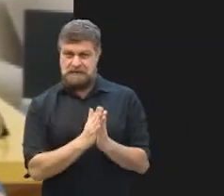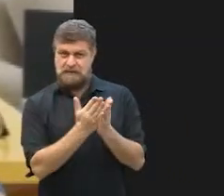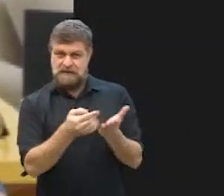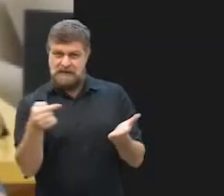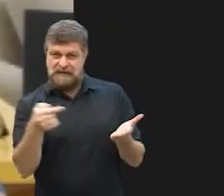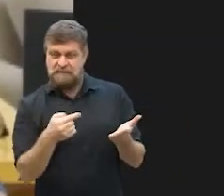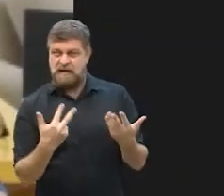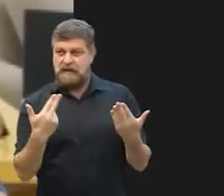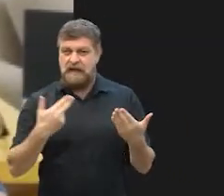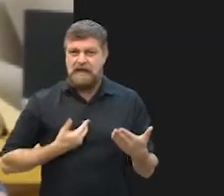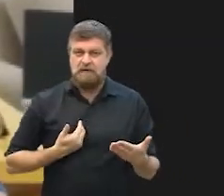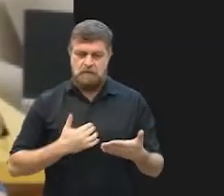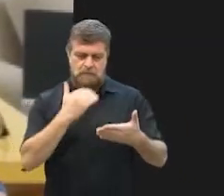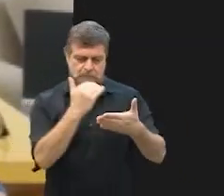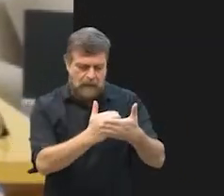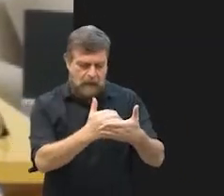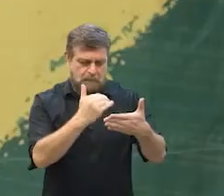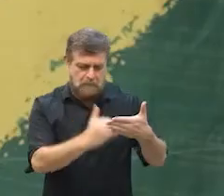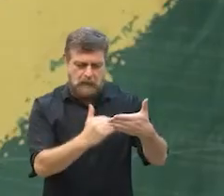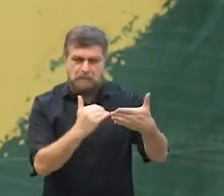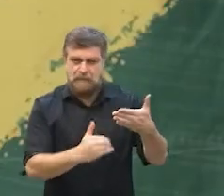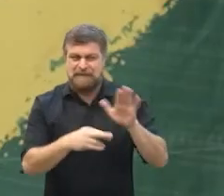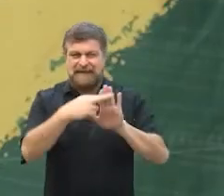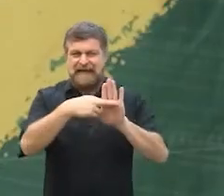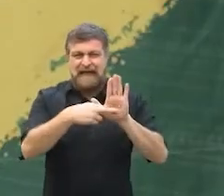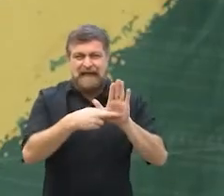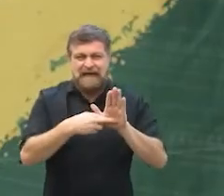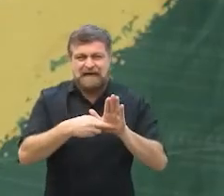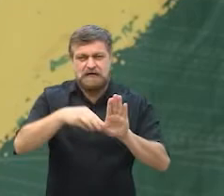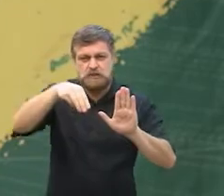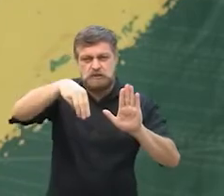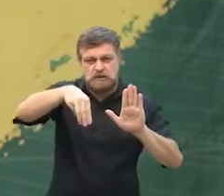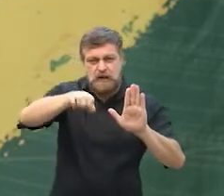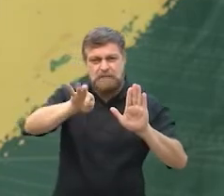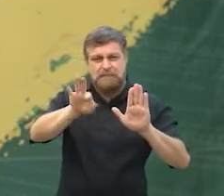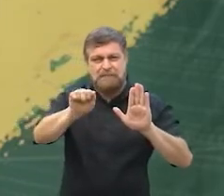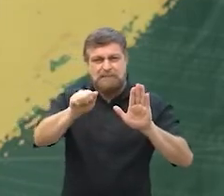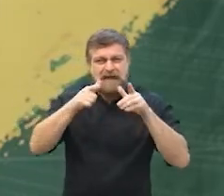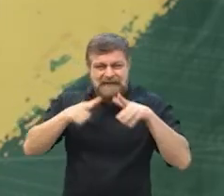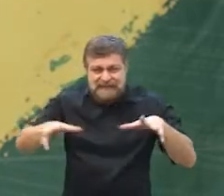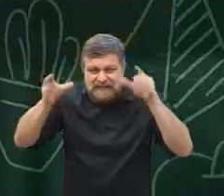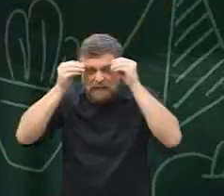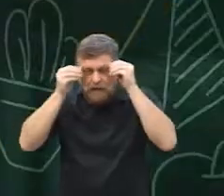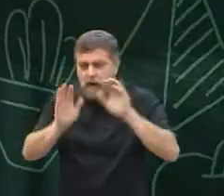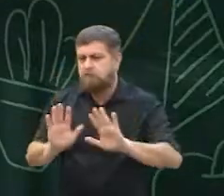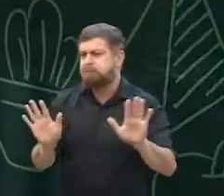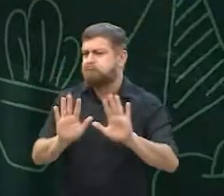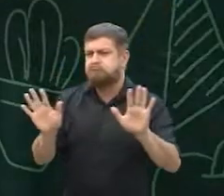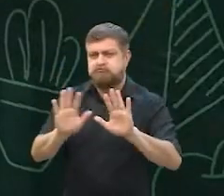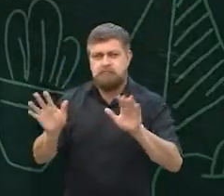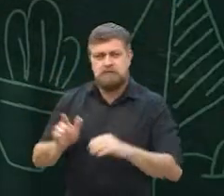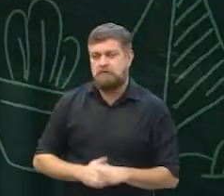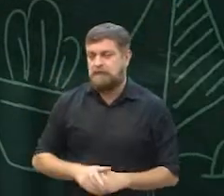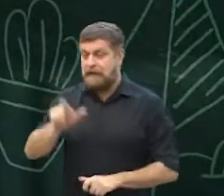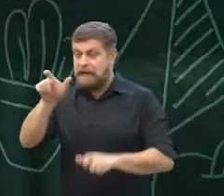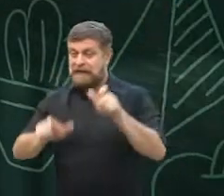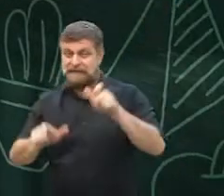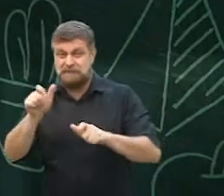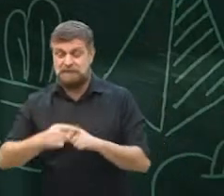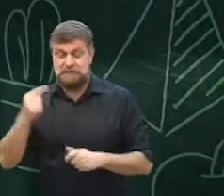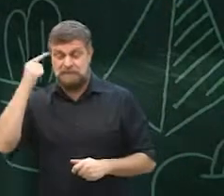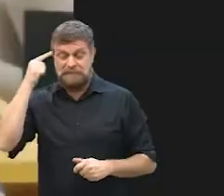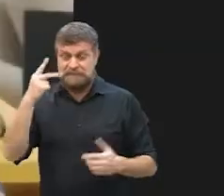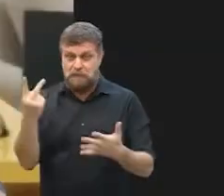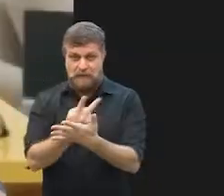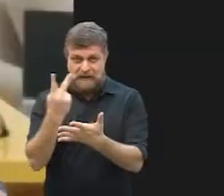é um manual de metalinguagem ou não manual é isso, né? Não é um manual de escrita criativa também, como alguns pensam.